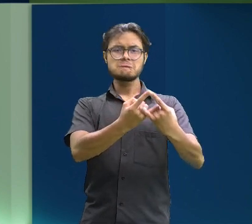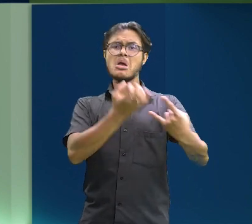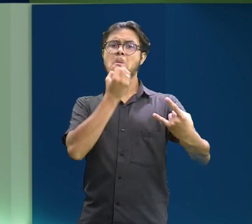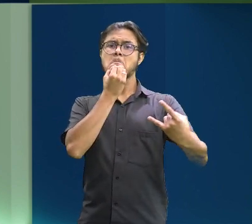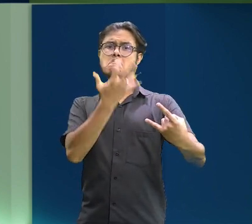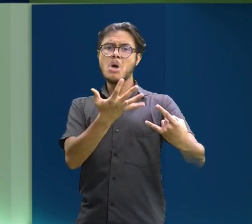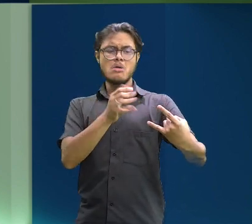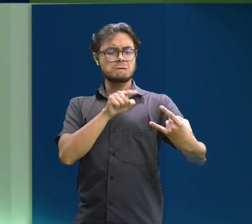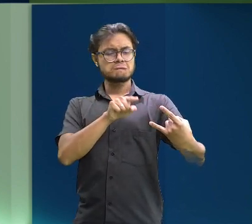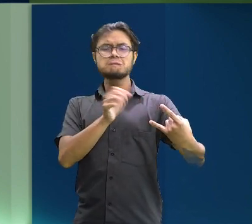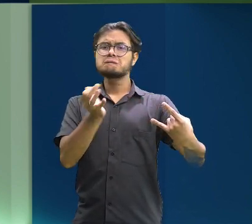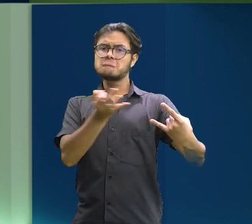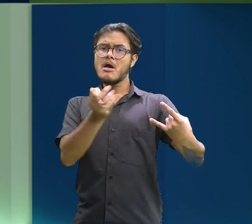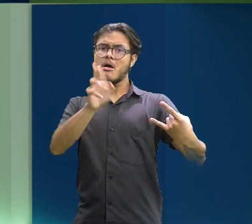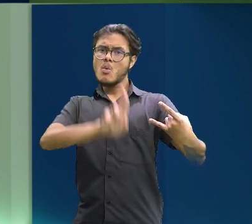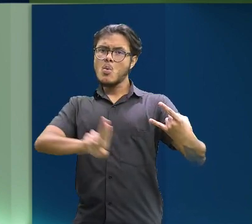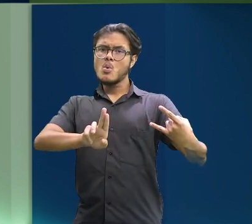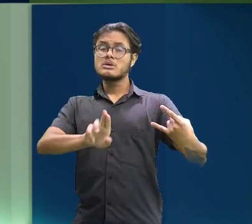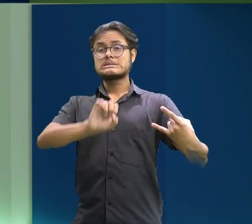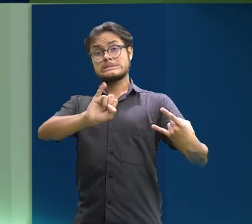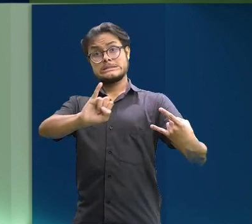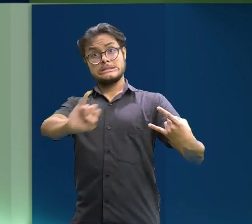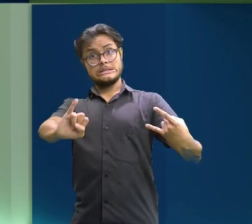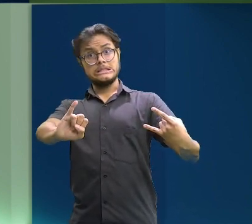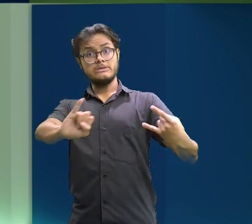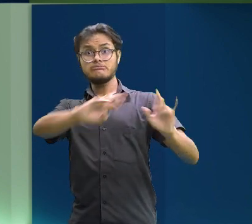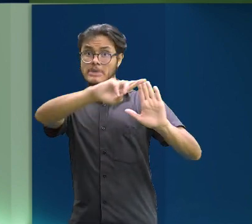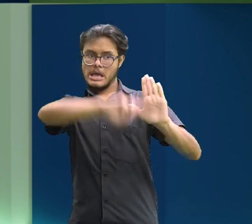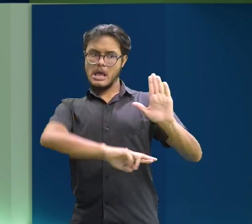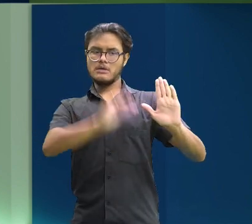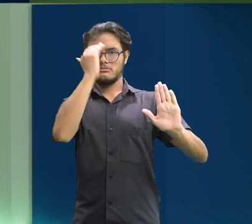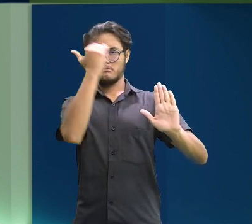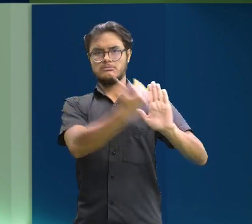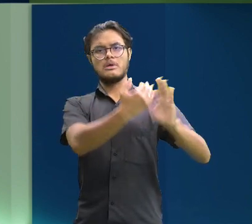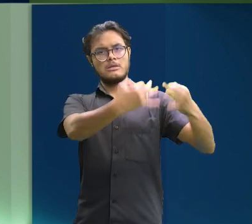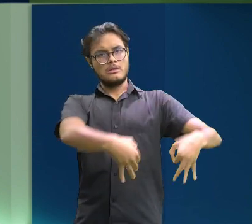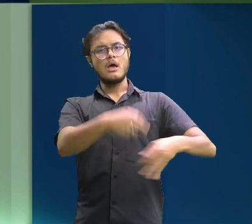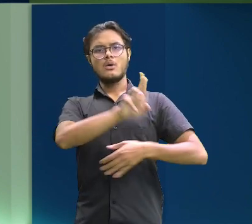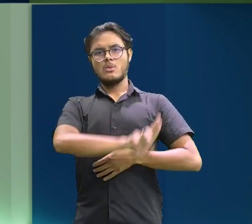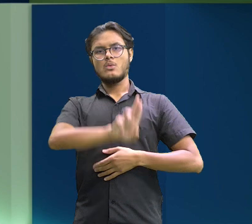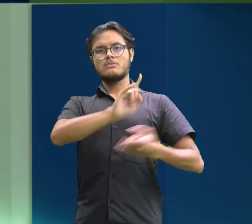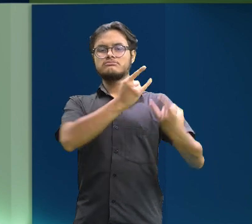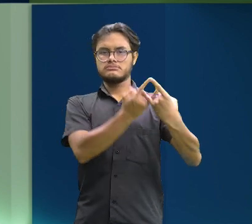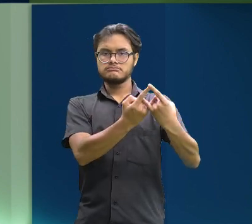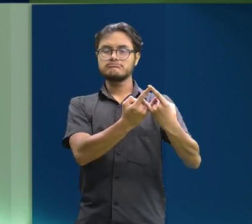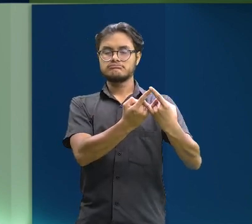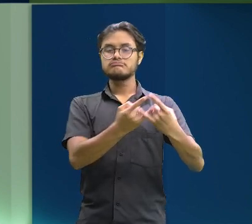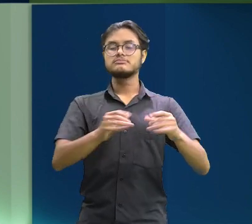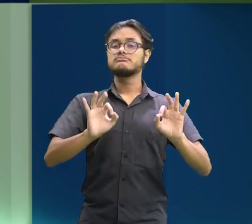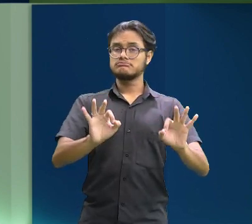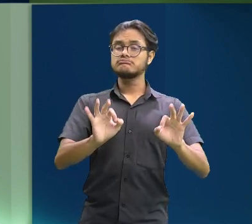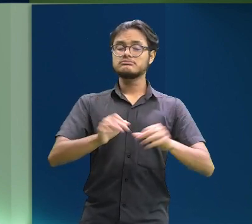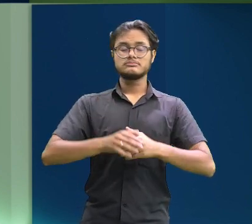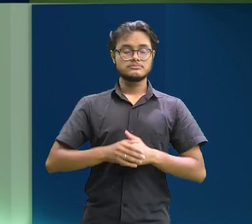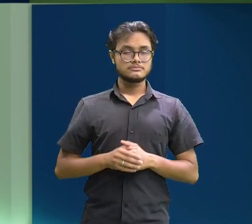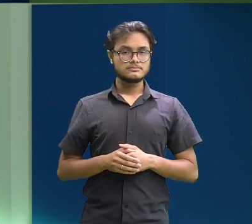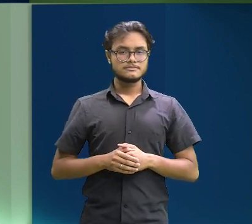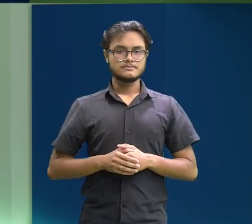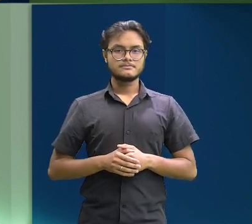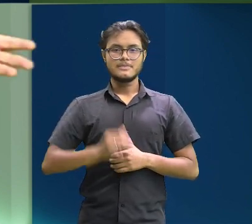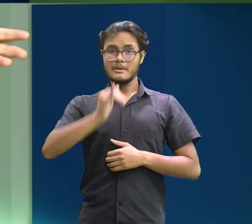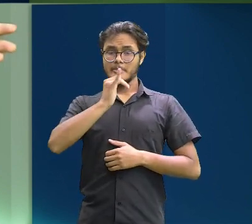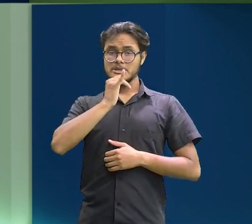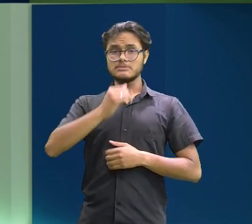eficácia quando utilizado de modo correto, método correto. Aí é um preservativo que consiste em uma capa fina